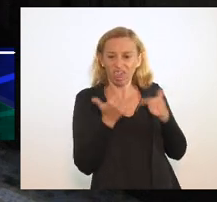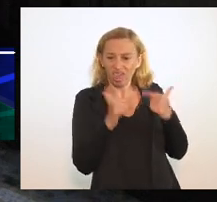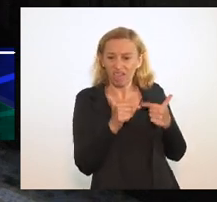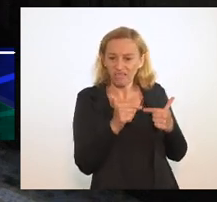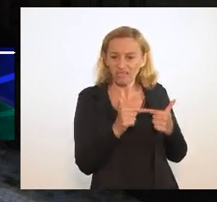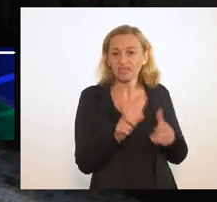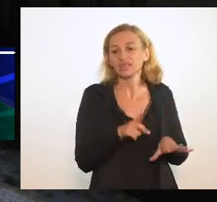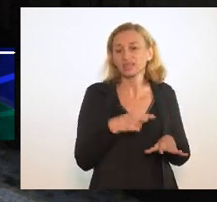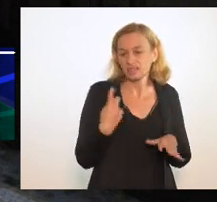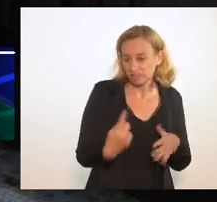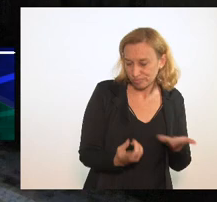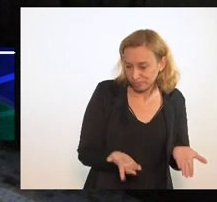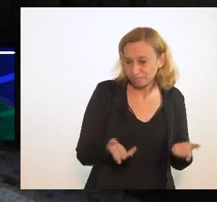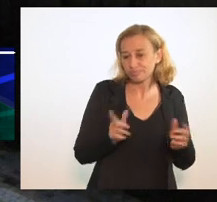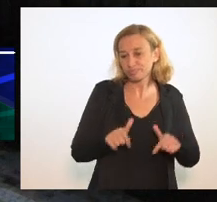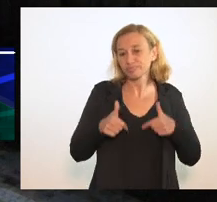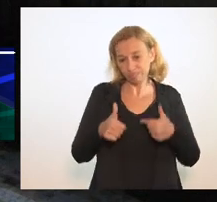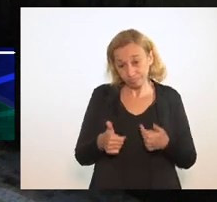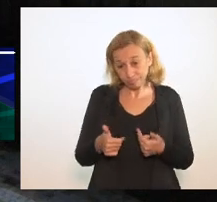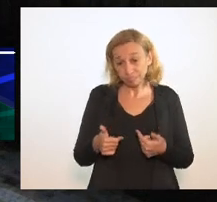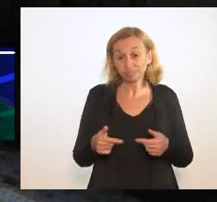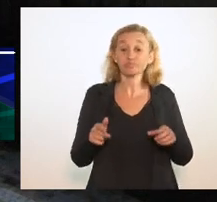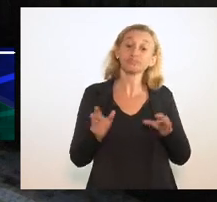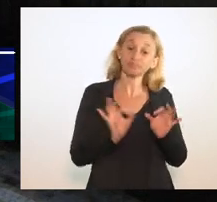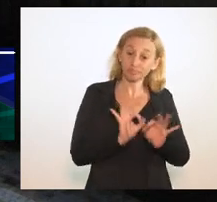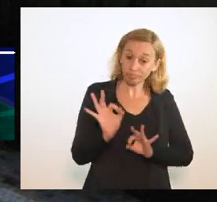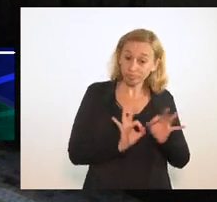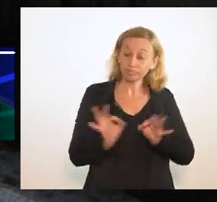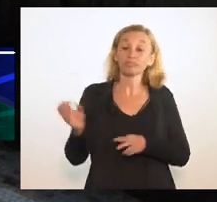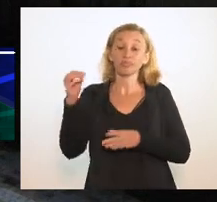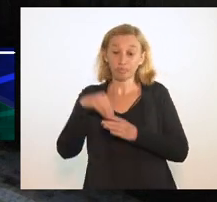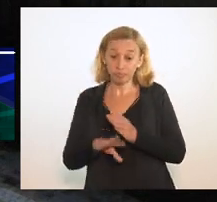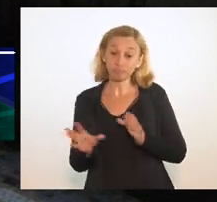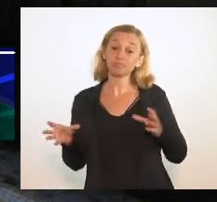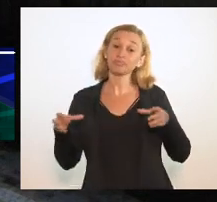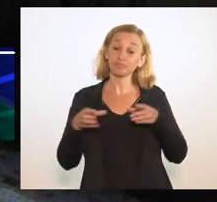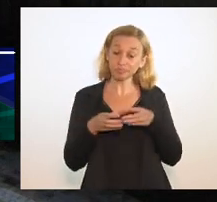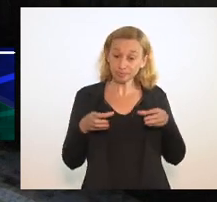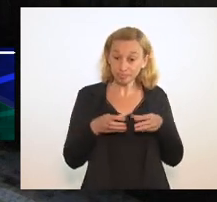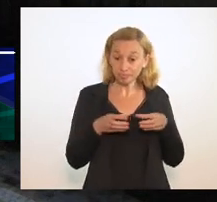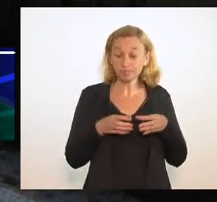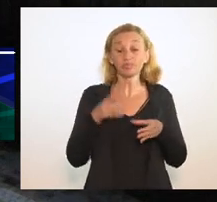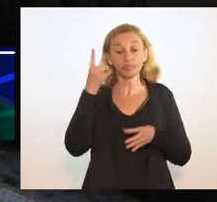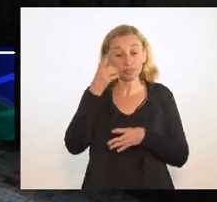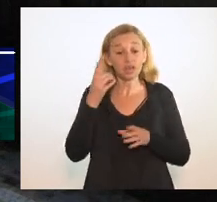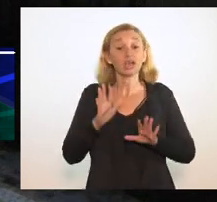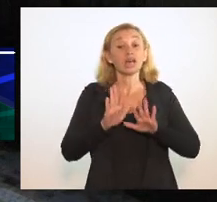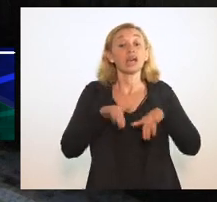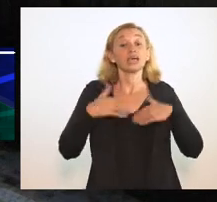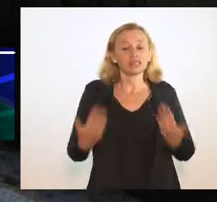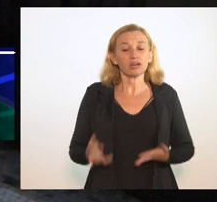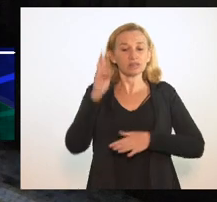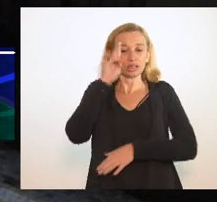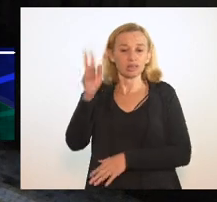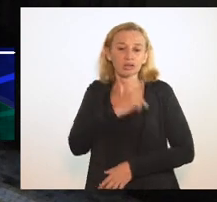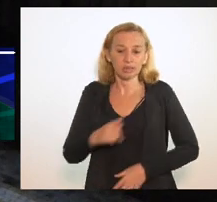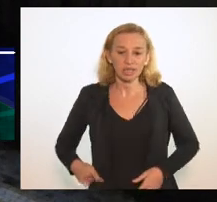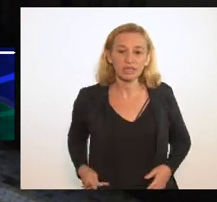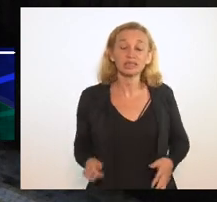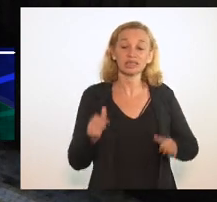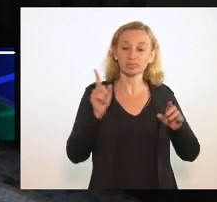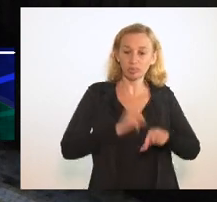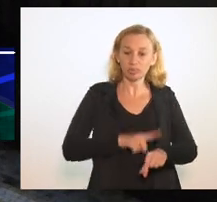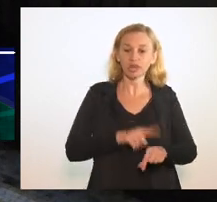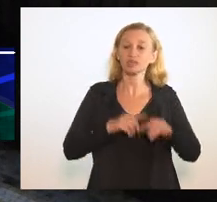nossa articulação e organização dentro desse parlamento. Então, senhora presidenta, nesse momento em que a gente